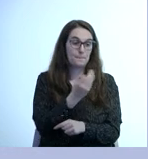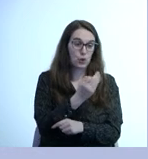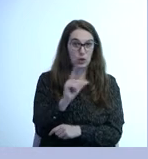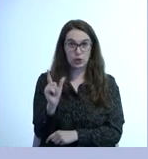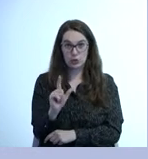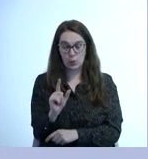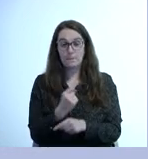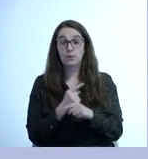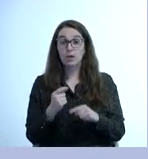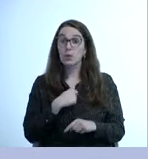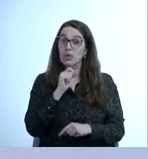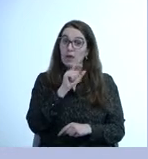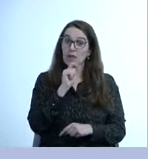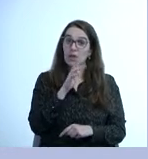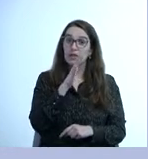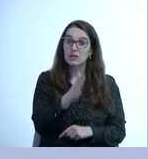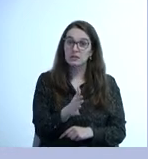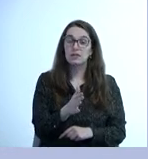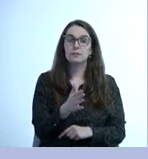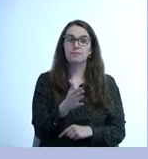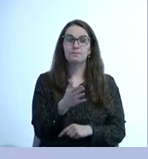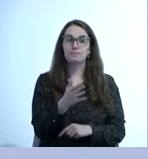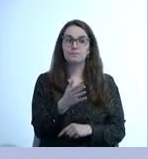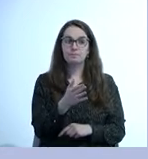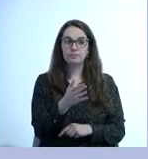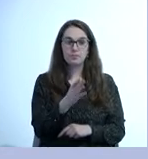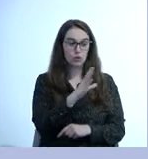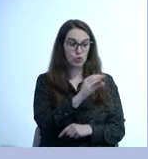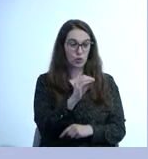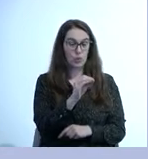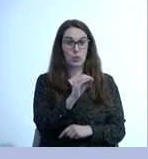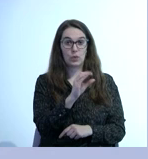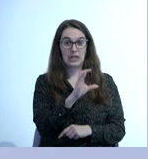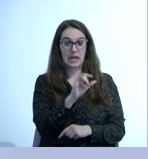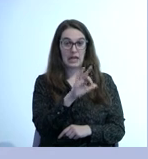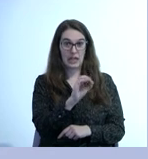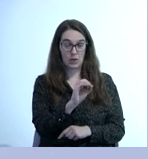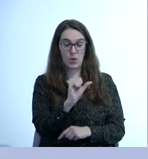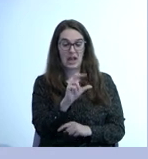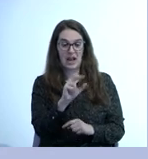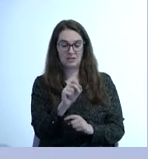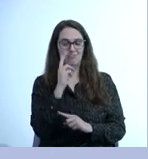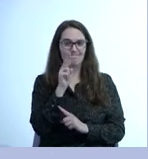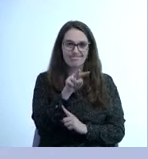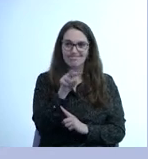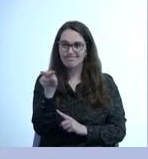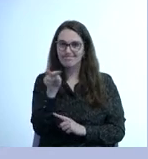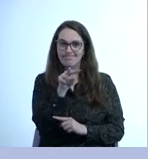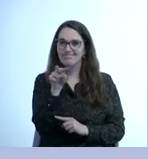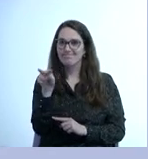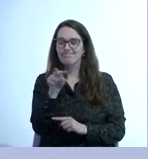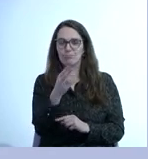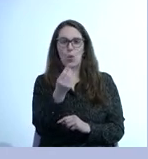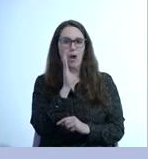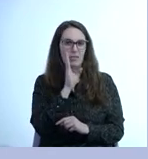pude constatar que, de facto, não só o João Luís Carrilho da Graça observava muito